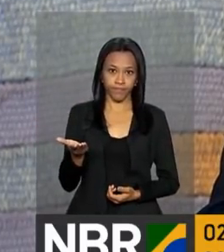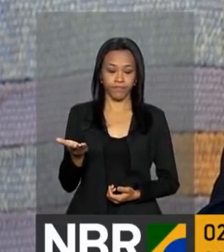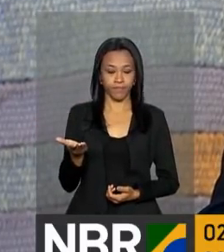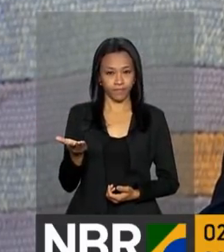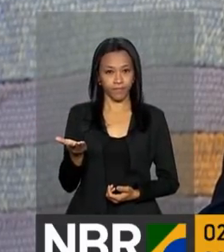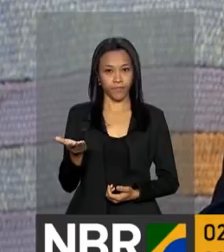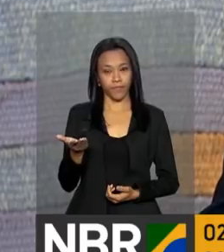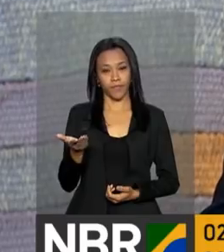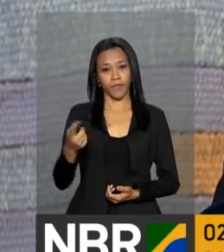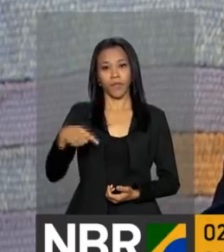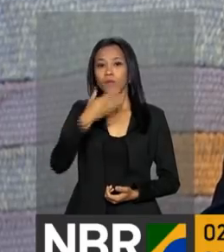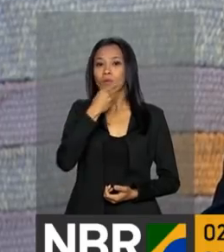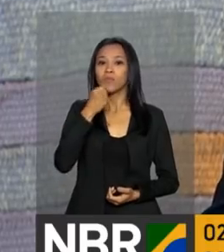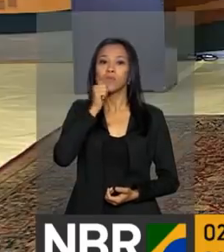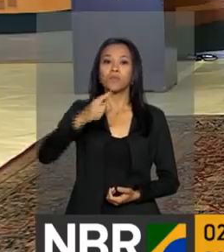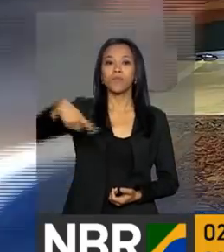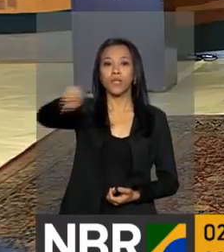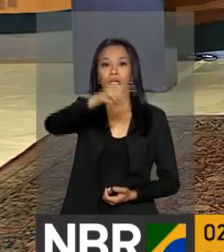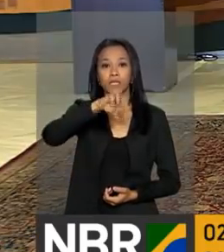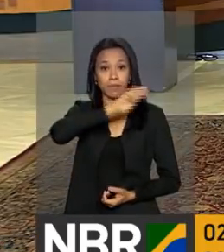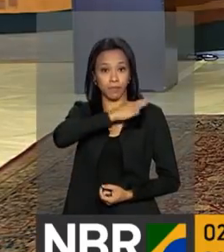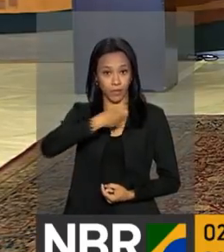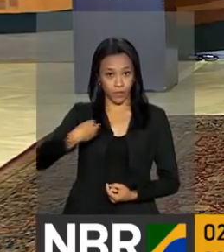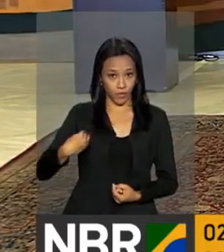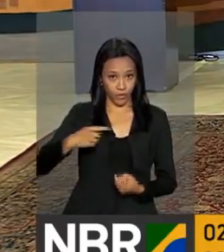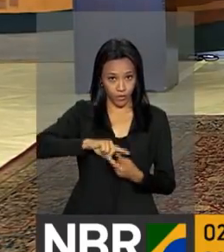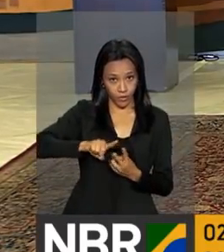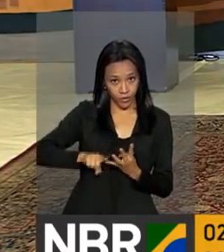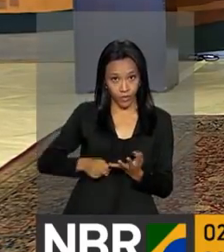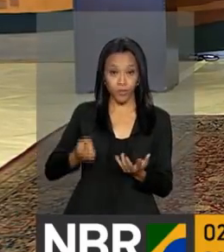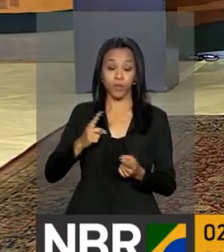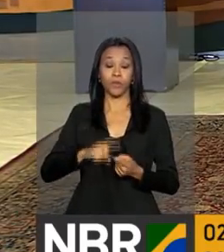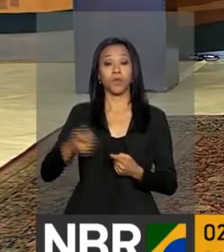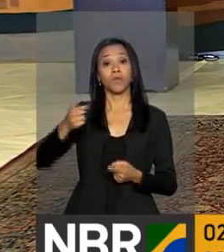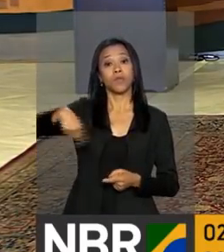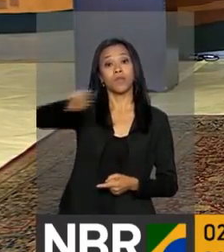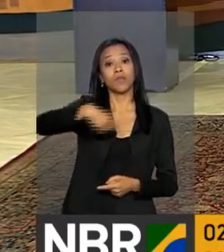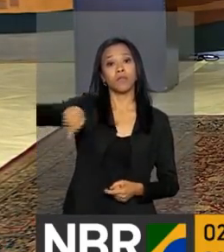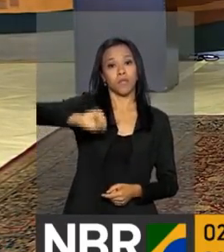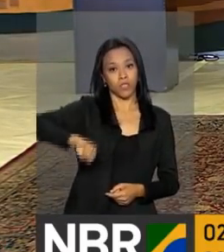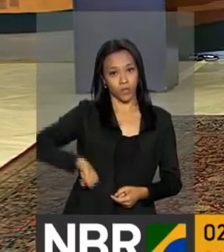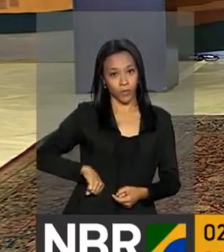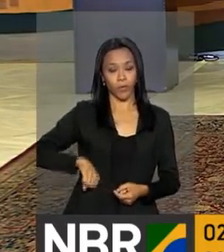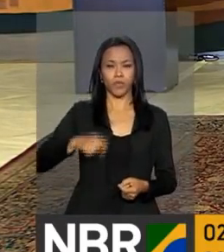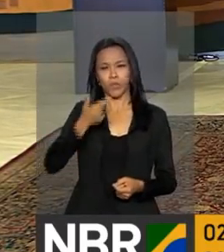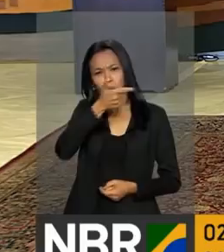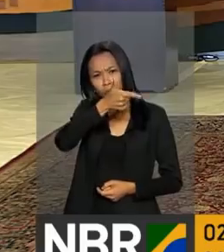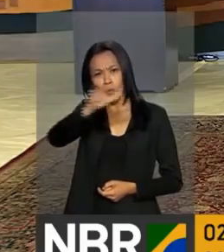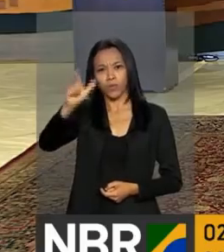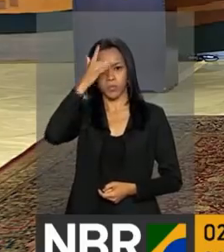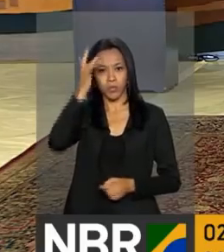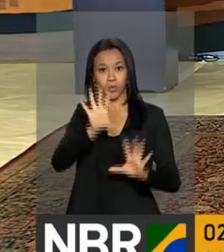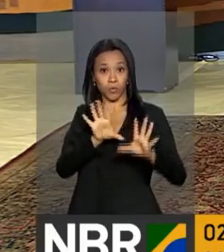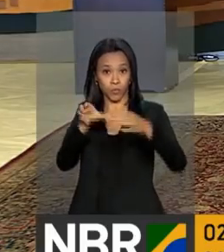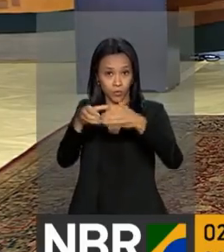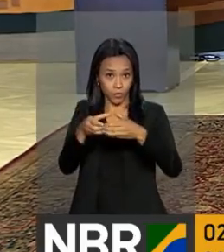e senhores ministros de Estado, embaixadores, demais integrantes